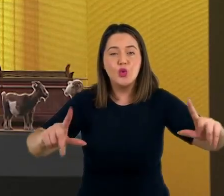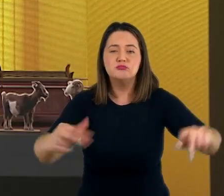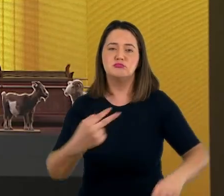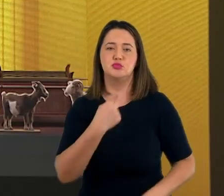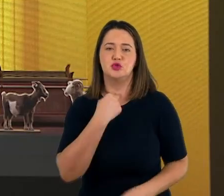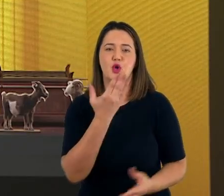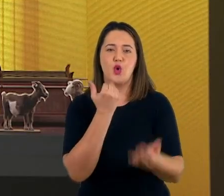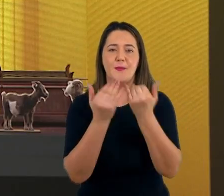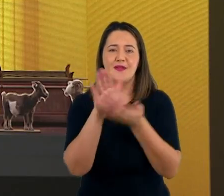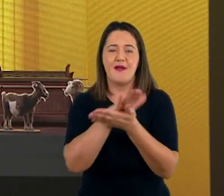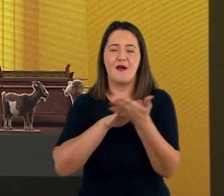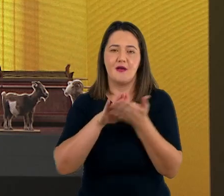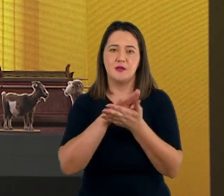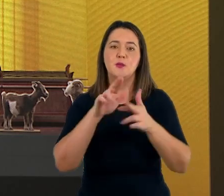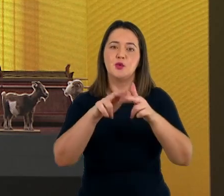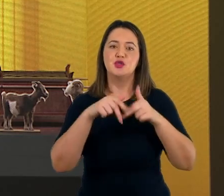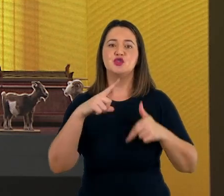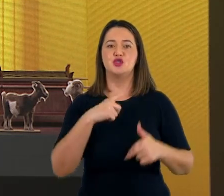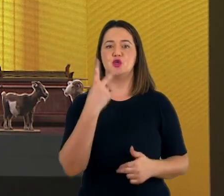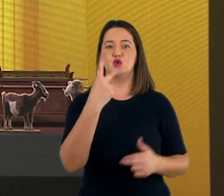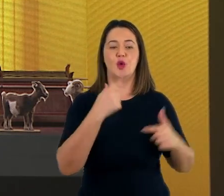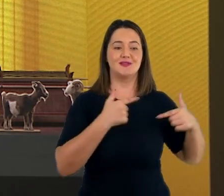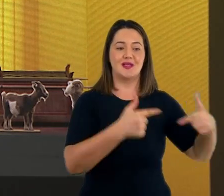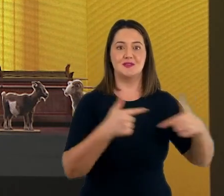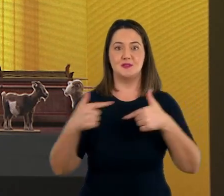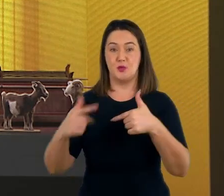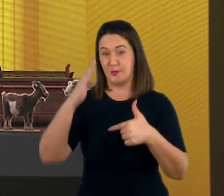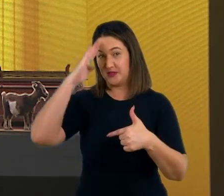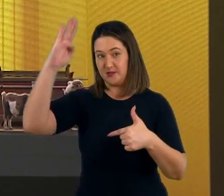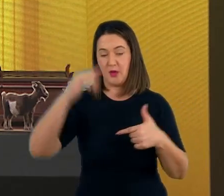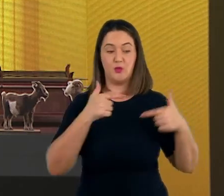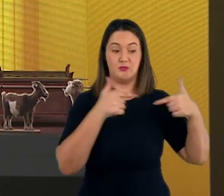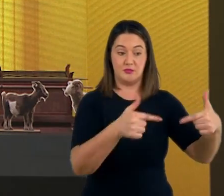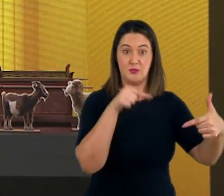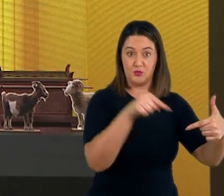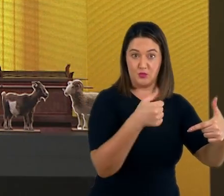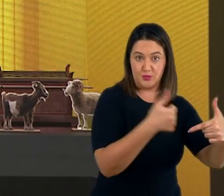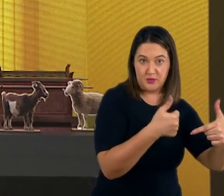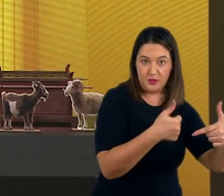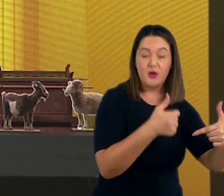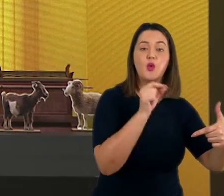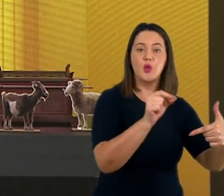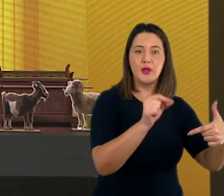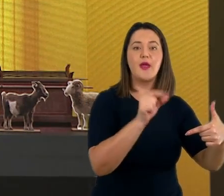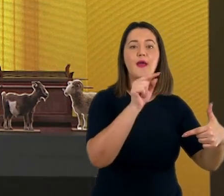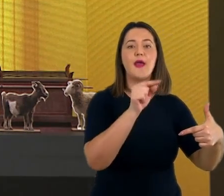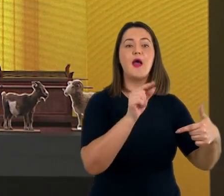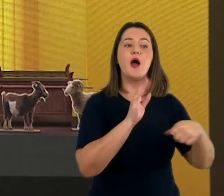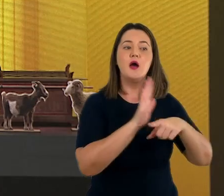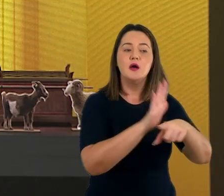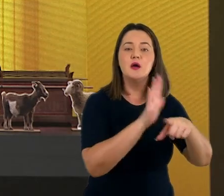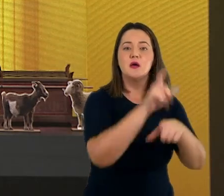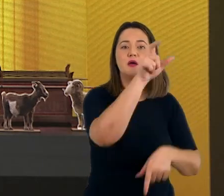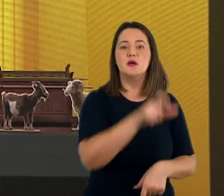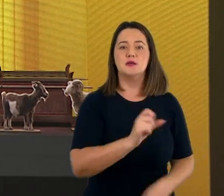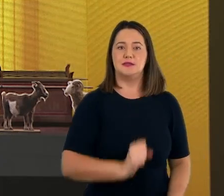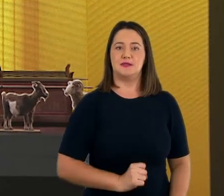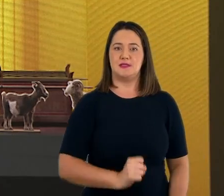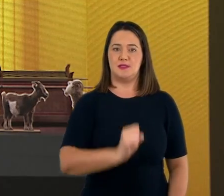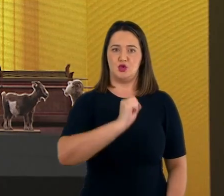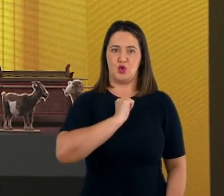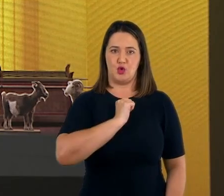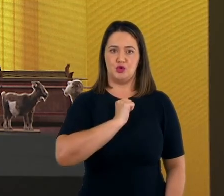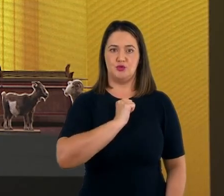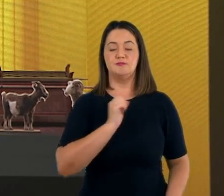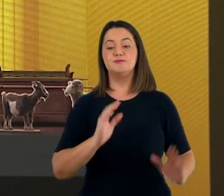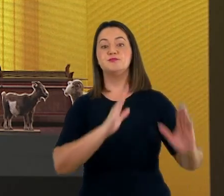Portanto, o ritual do dia da expiação era dividido em 2 atos principais. Um em favor do